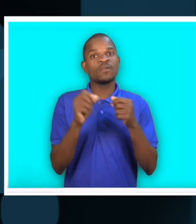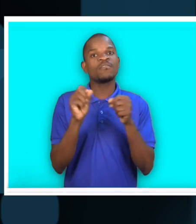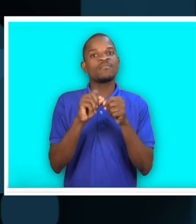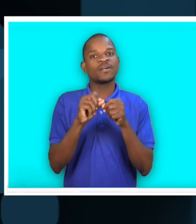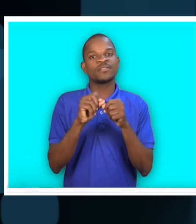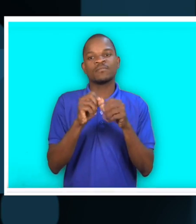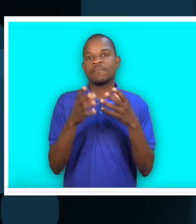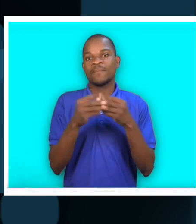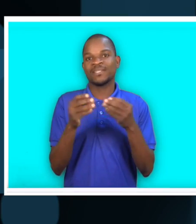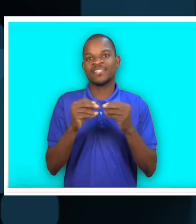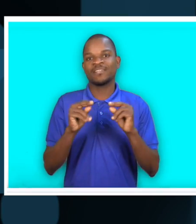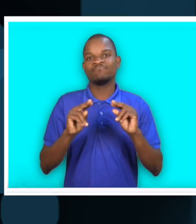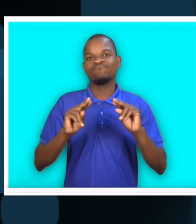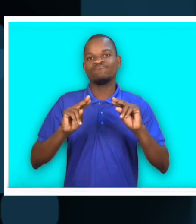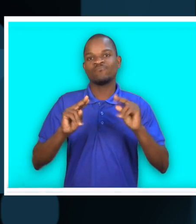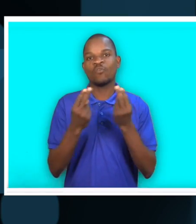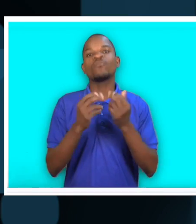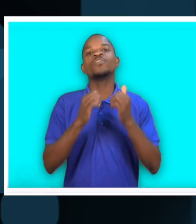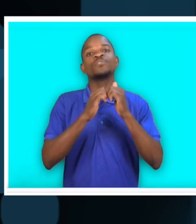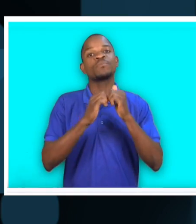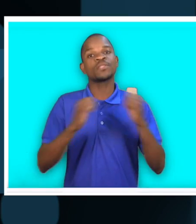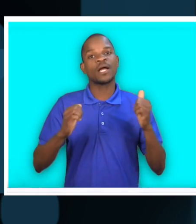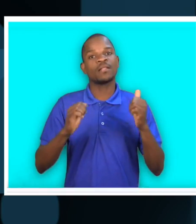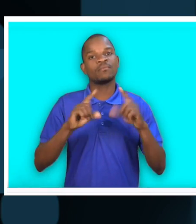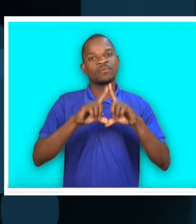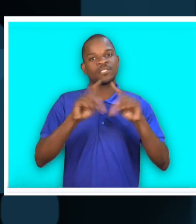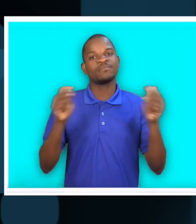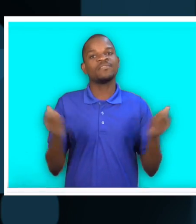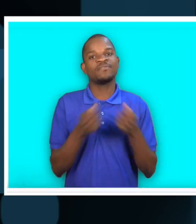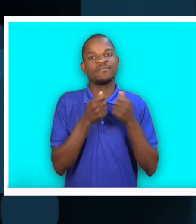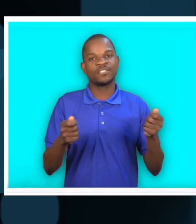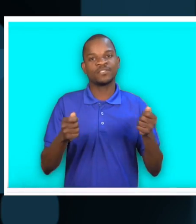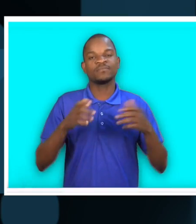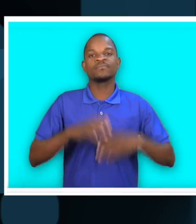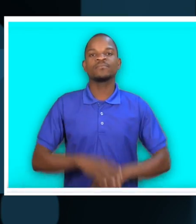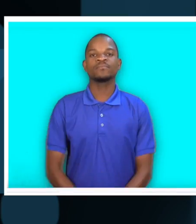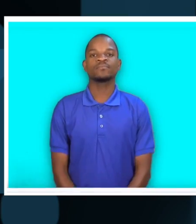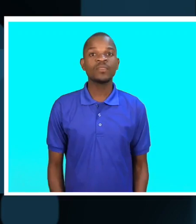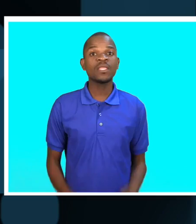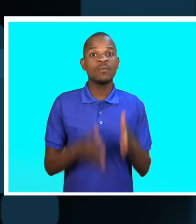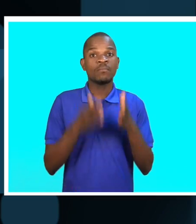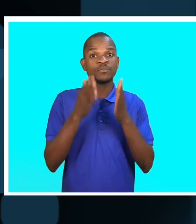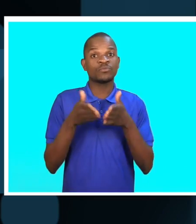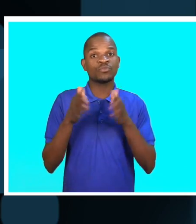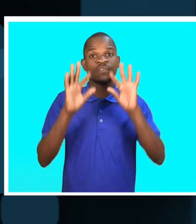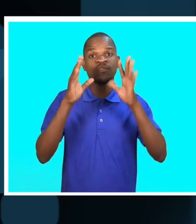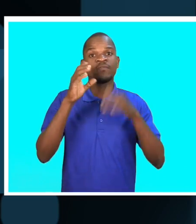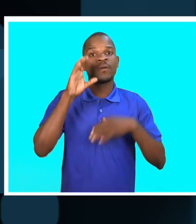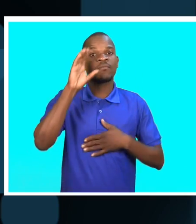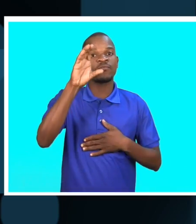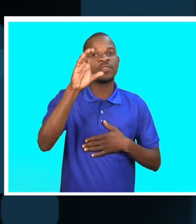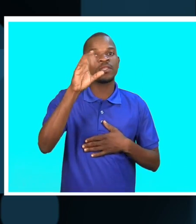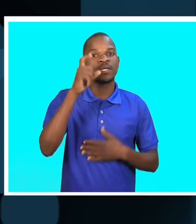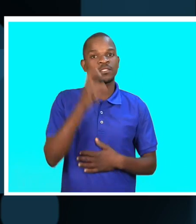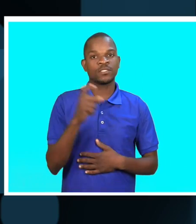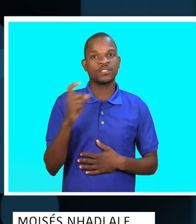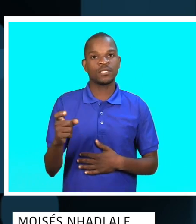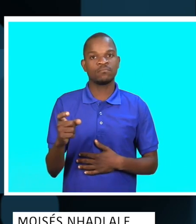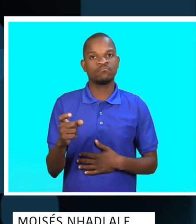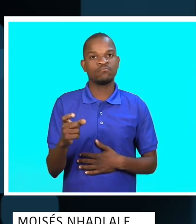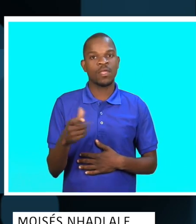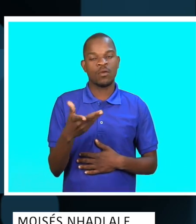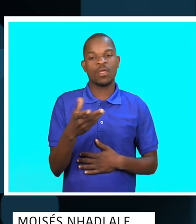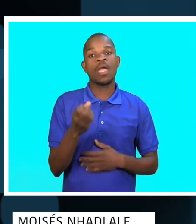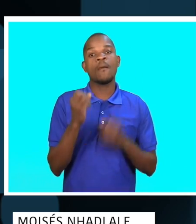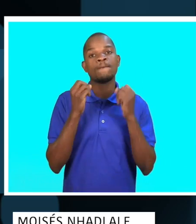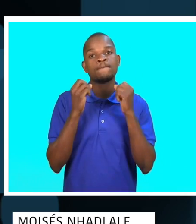Alguns até produzem artigos específicos para este festival. Para os gazenses,